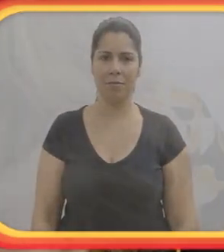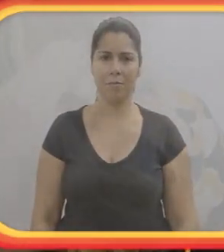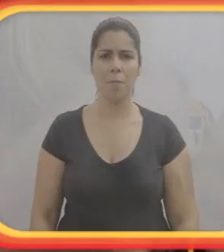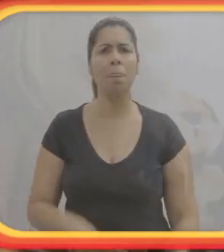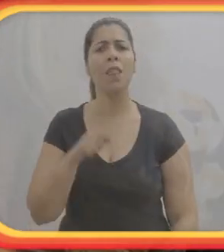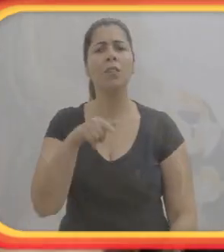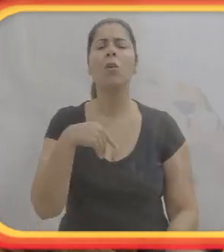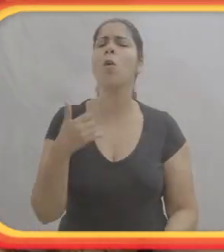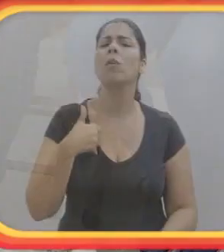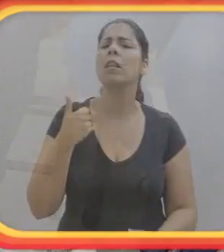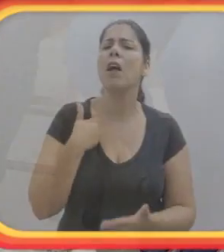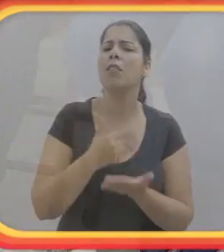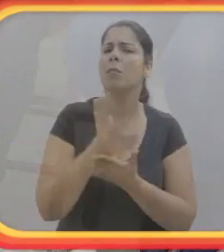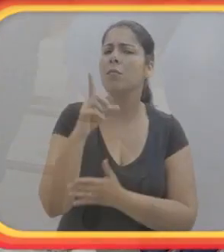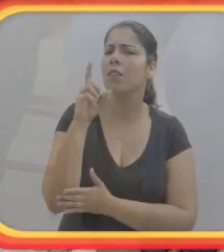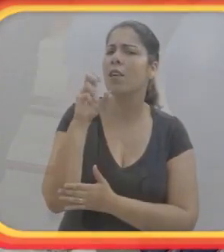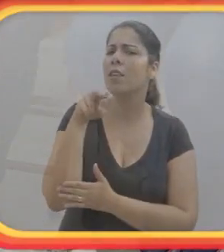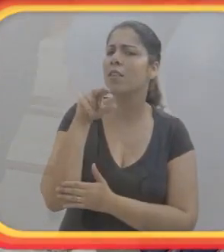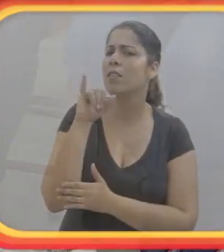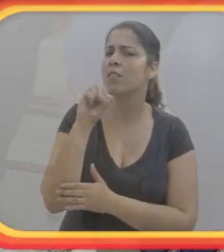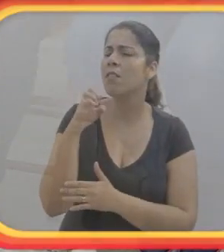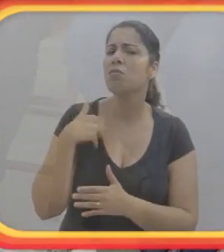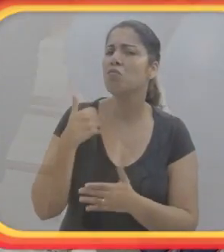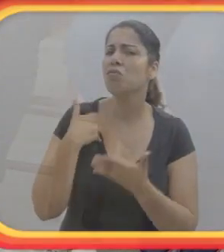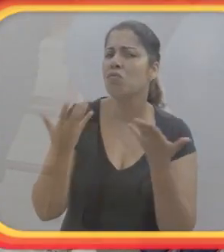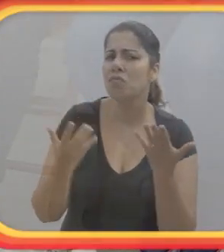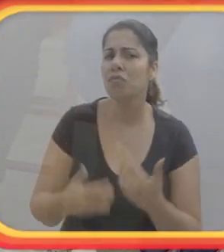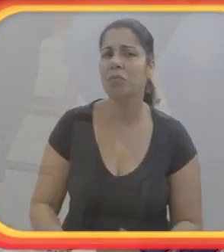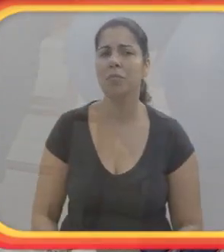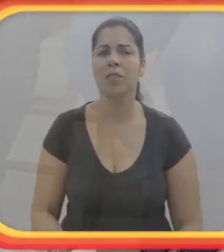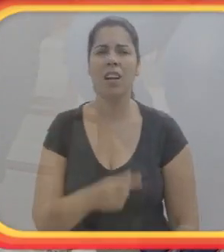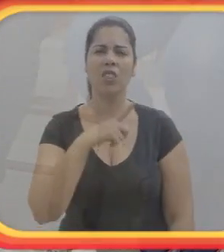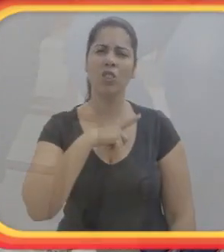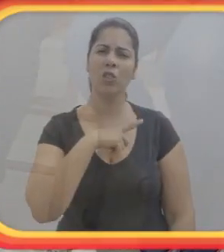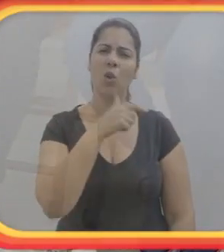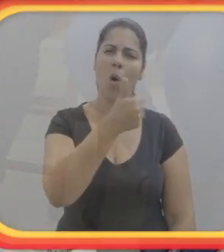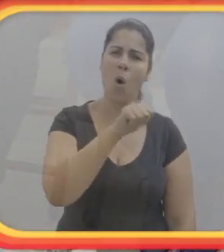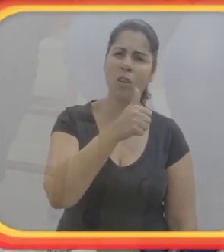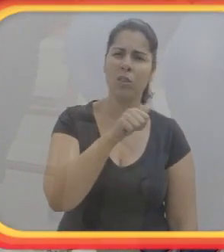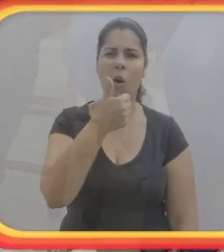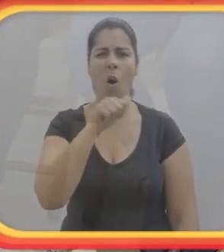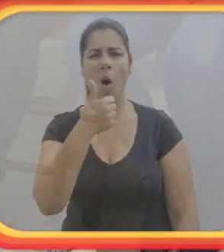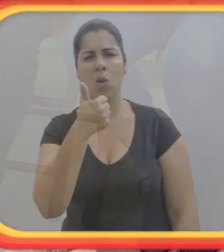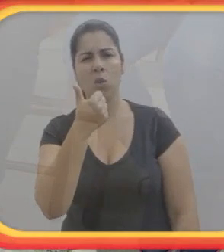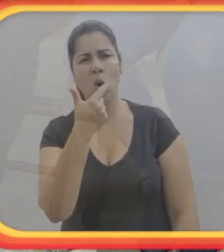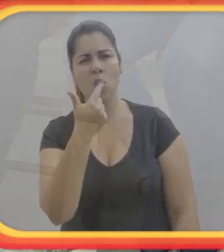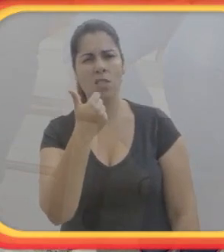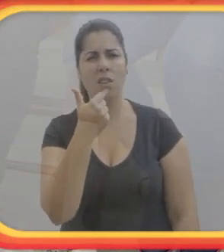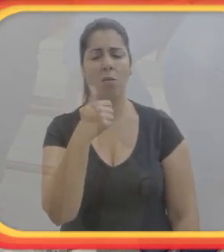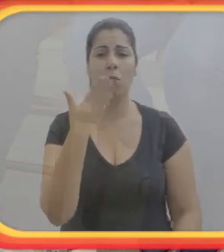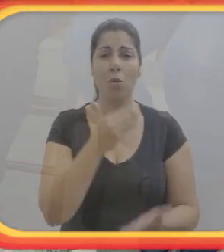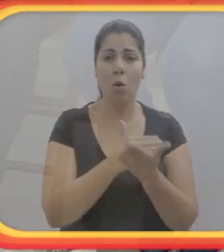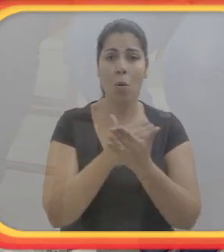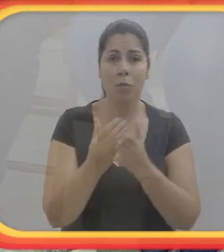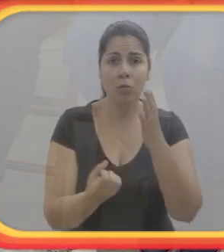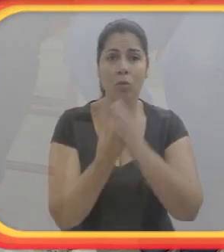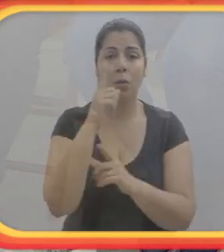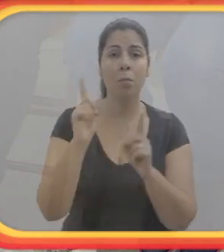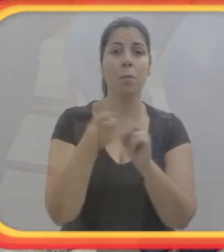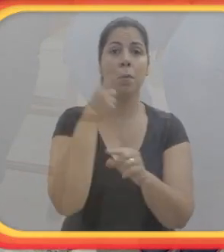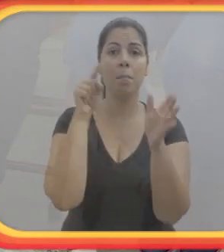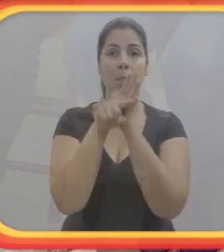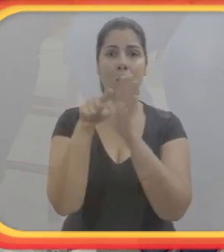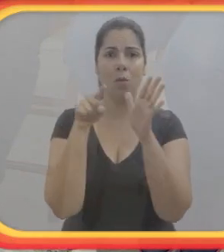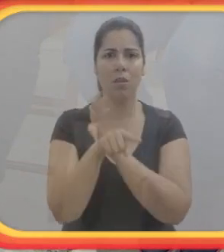que eu vou na fono, por que eu vou a psicólogo. Isso com que idade, Denise? Ele tinha uns 11, 12 anos quando começaram a surgir